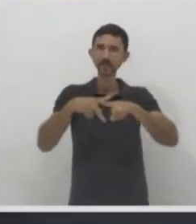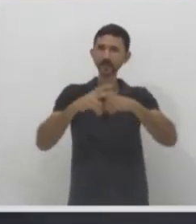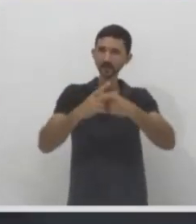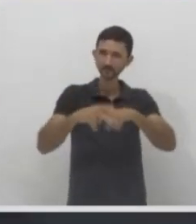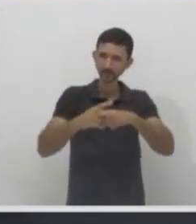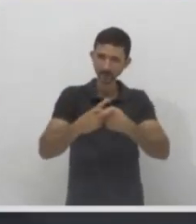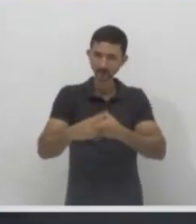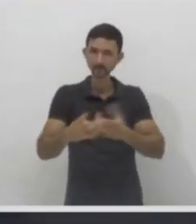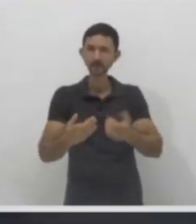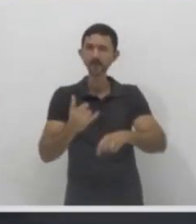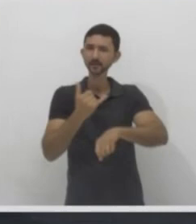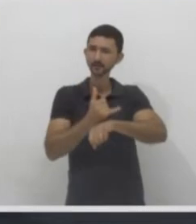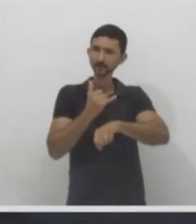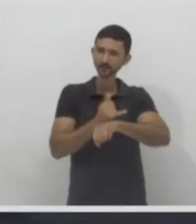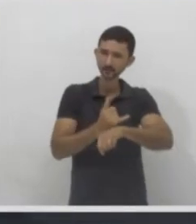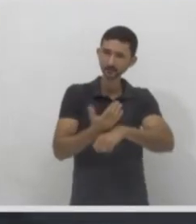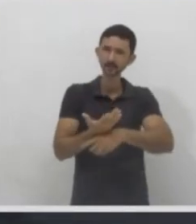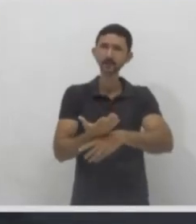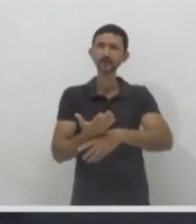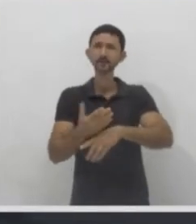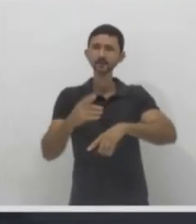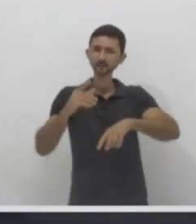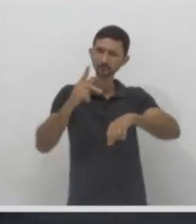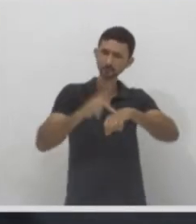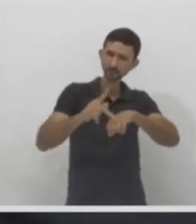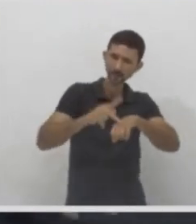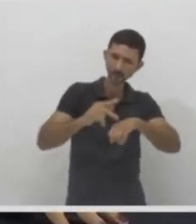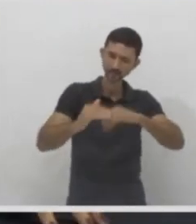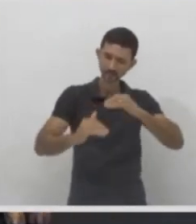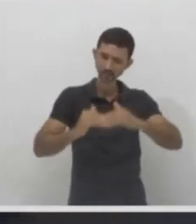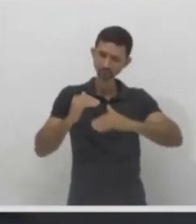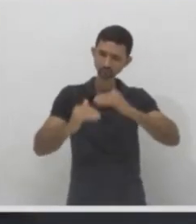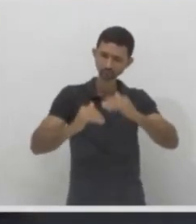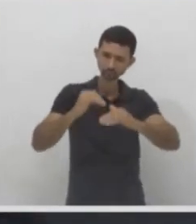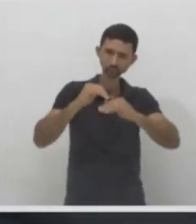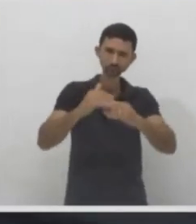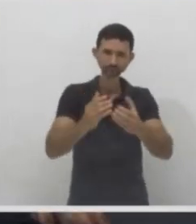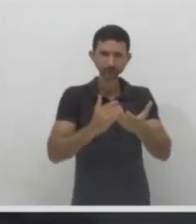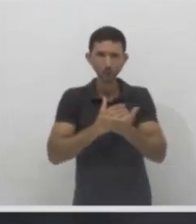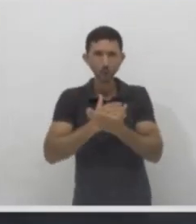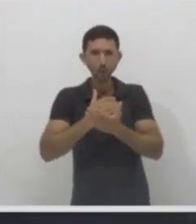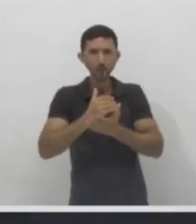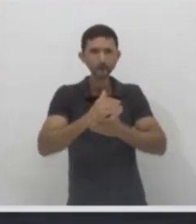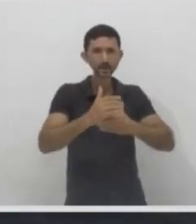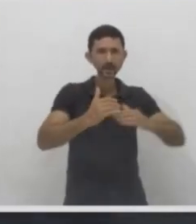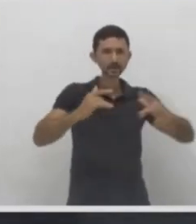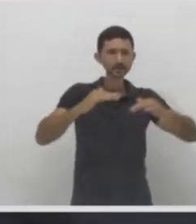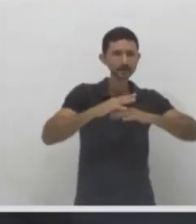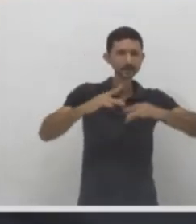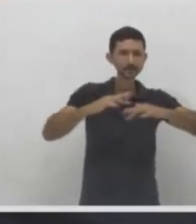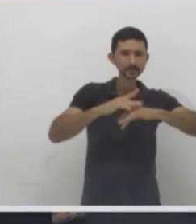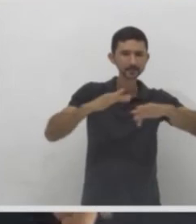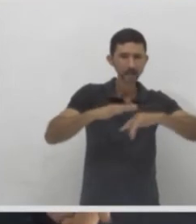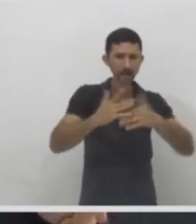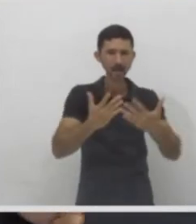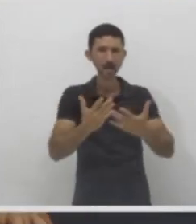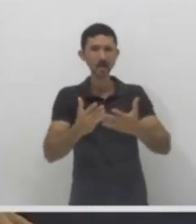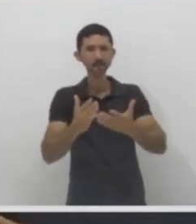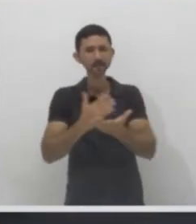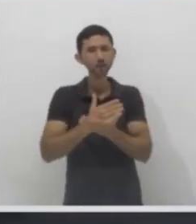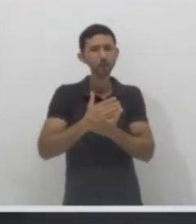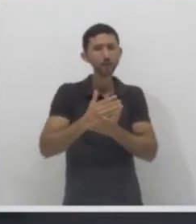na idade dos metais, né? O início já das primeiras cidades, os assentamentos, o início do